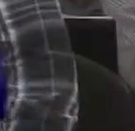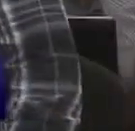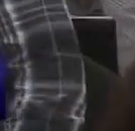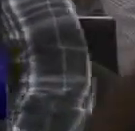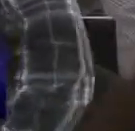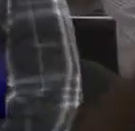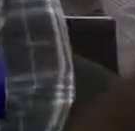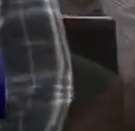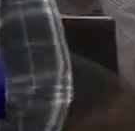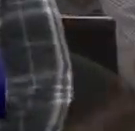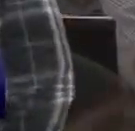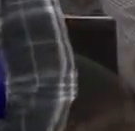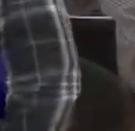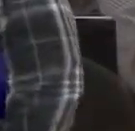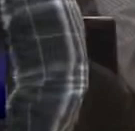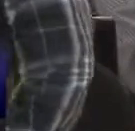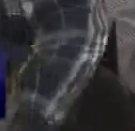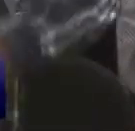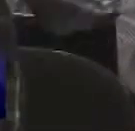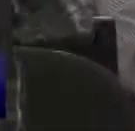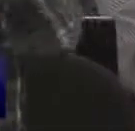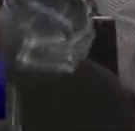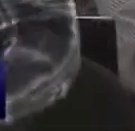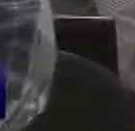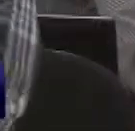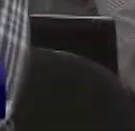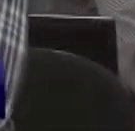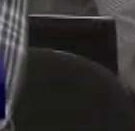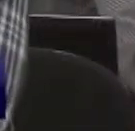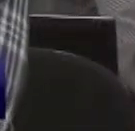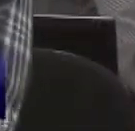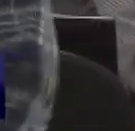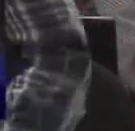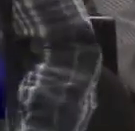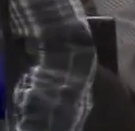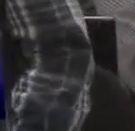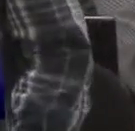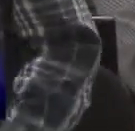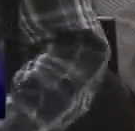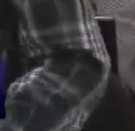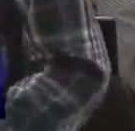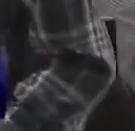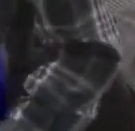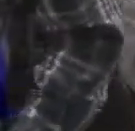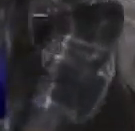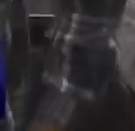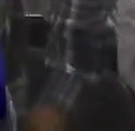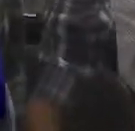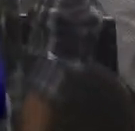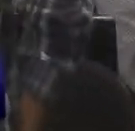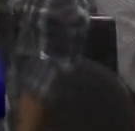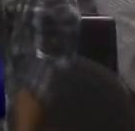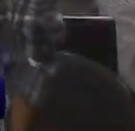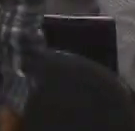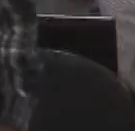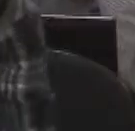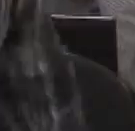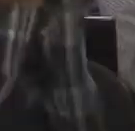é importante isso para a cidade. Limeira está sendo vista aí aos 4. Só essa sugestão que eu peço aí,